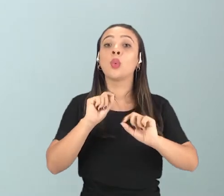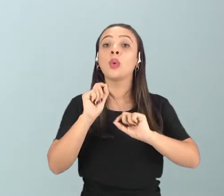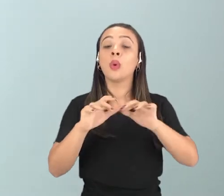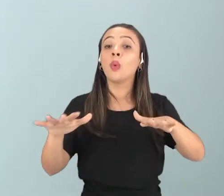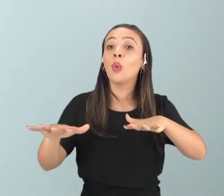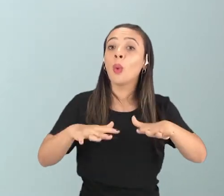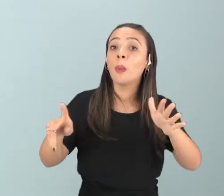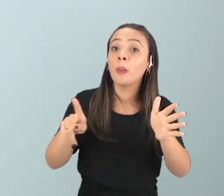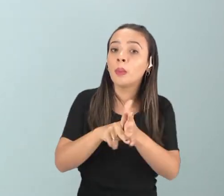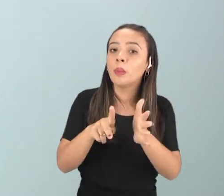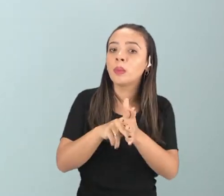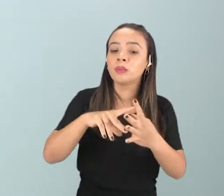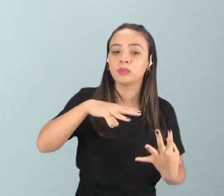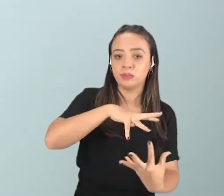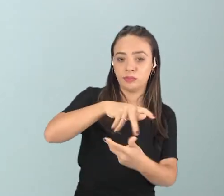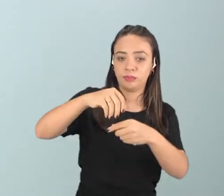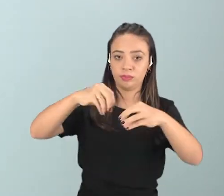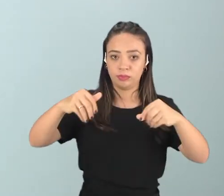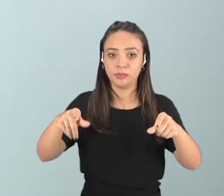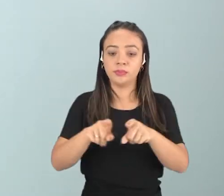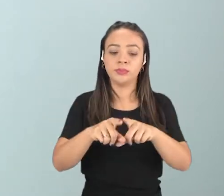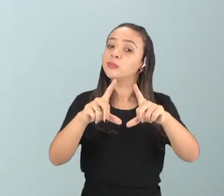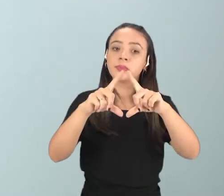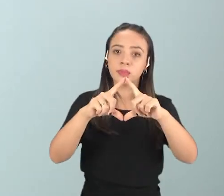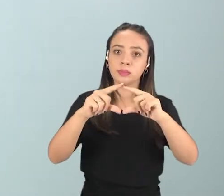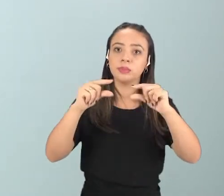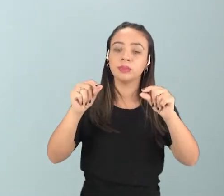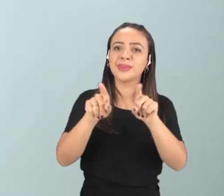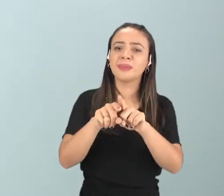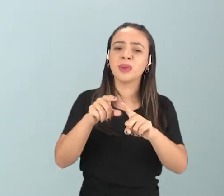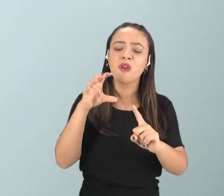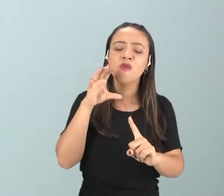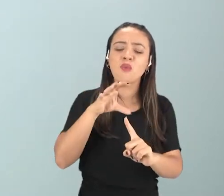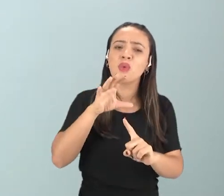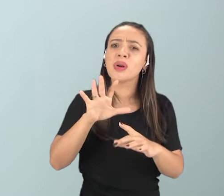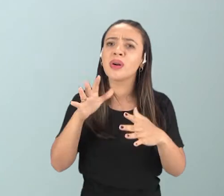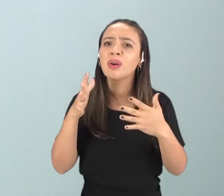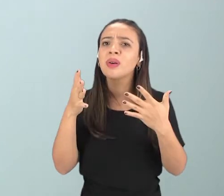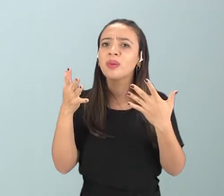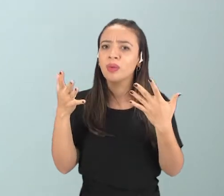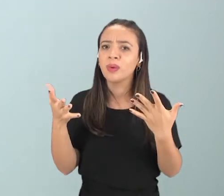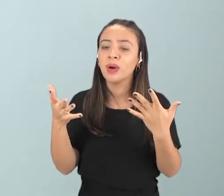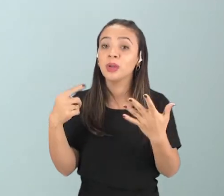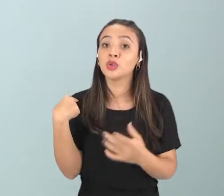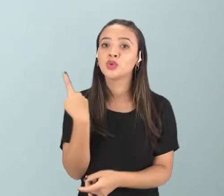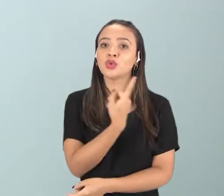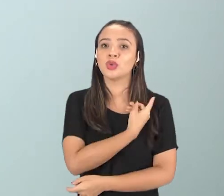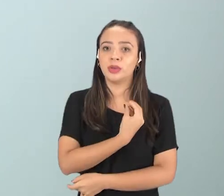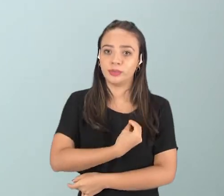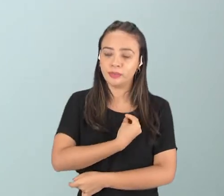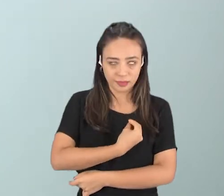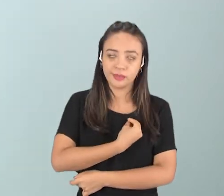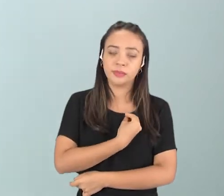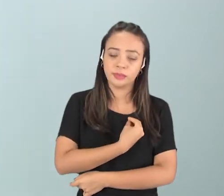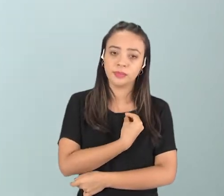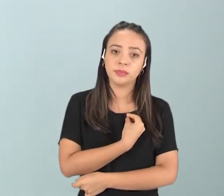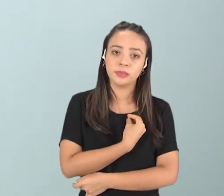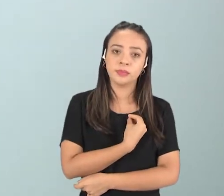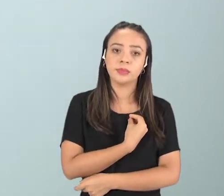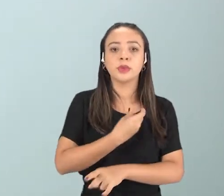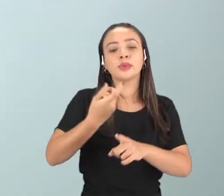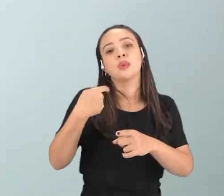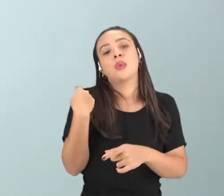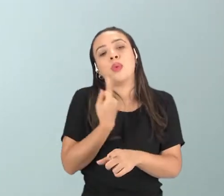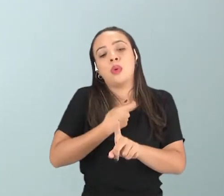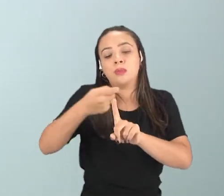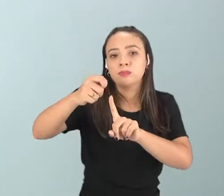da Terra, da Lua, tá? E qual é a influência desses movimentos no nosso dia a dia, né? No nosso calendário,